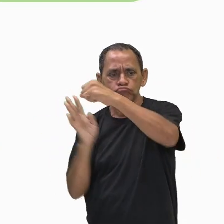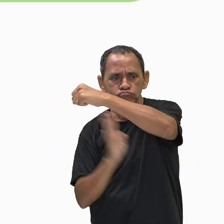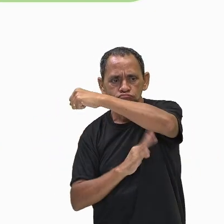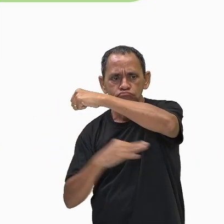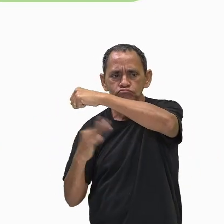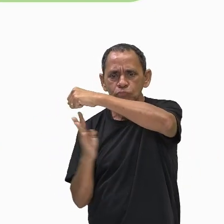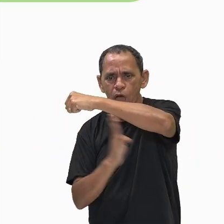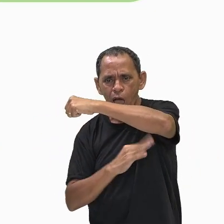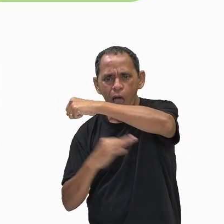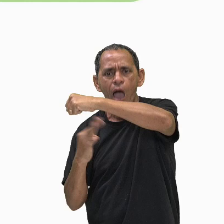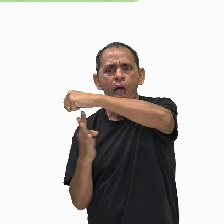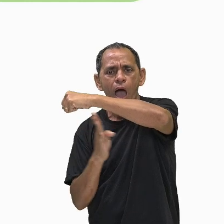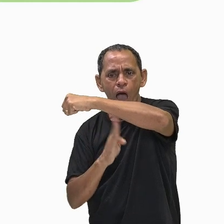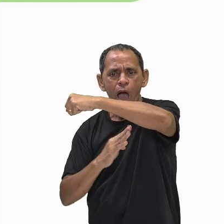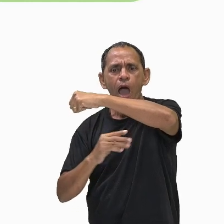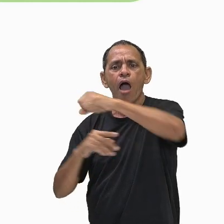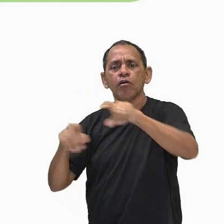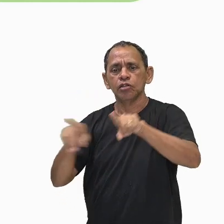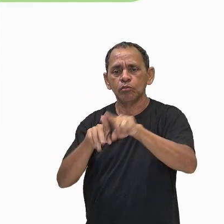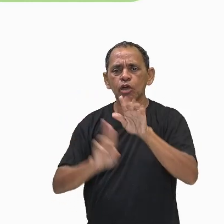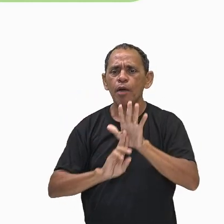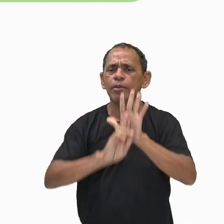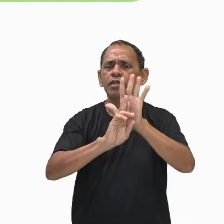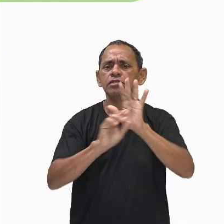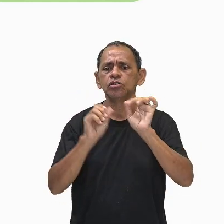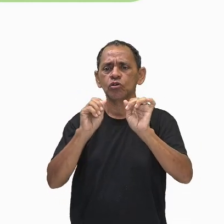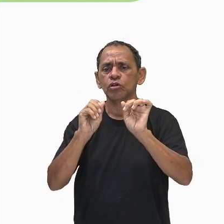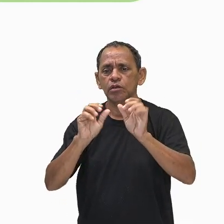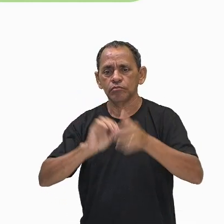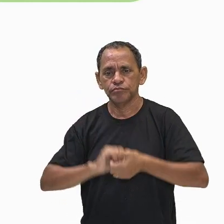esses representantes